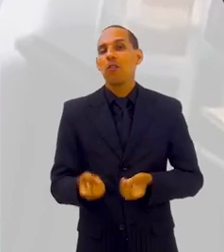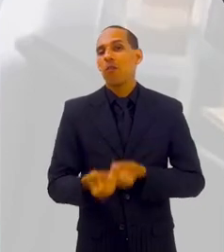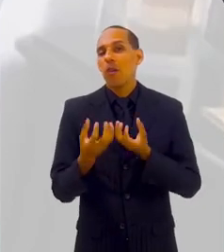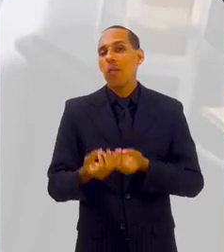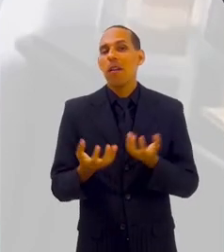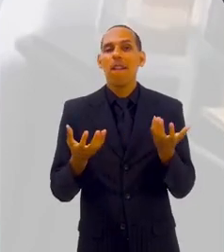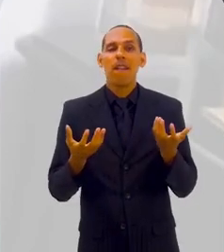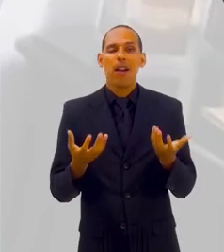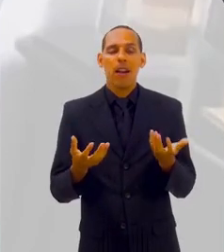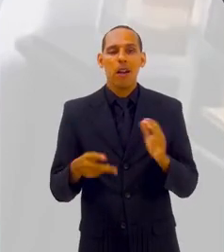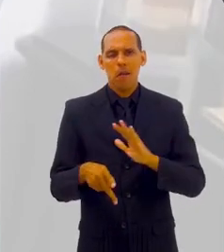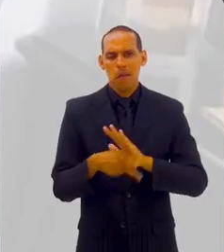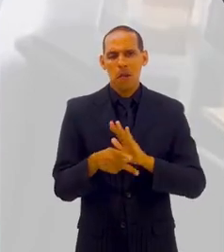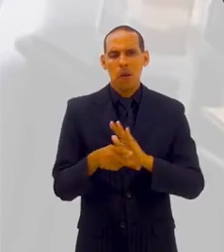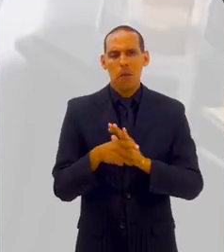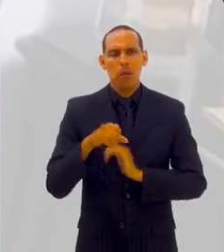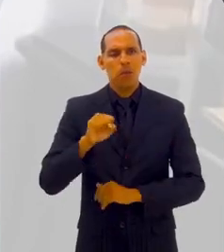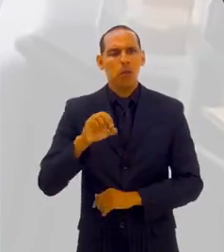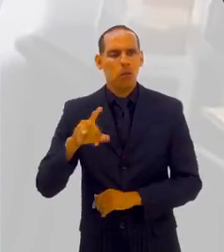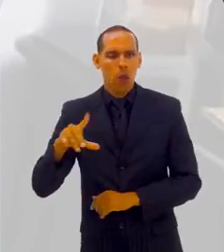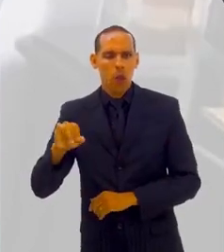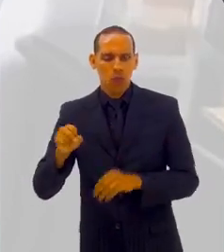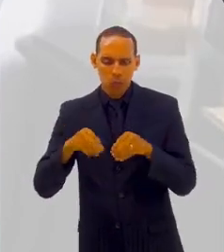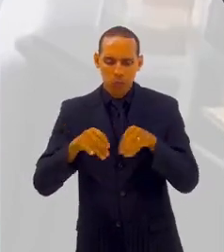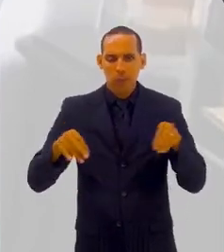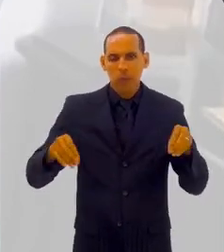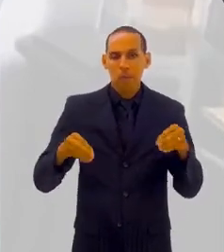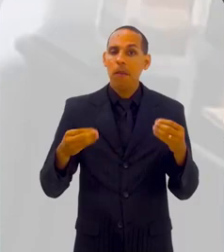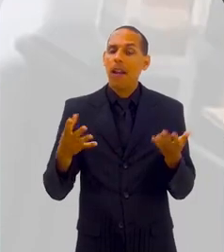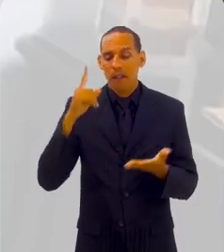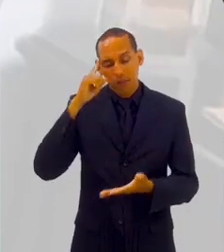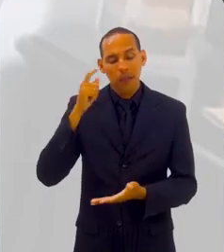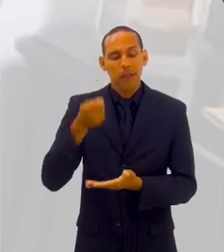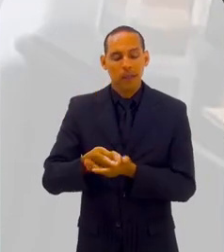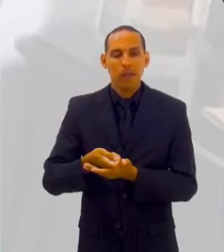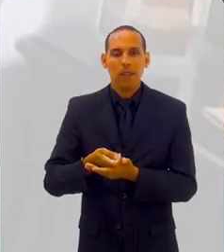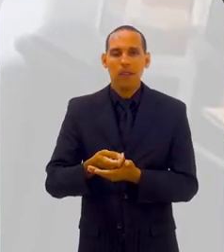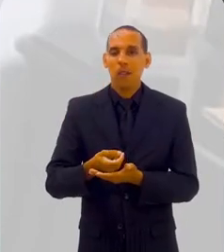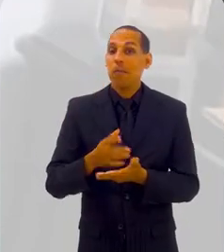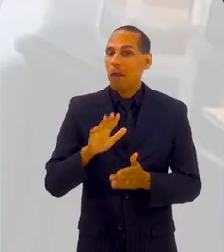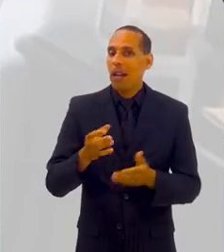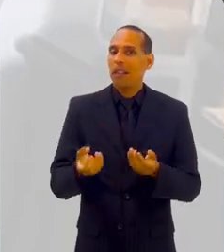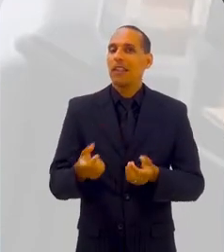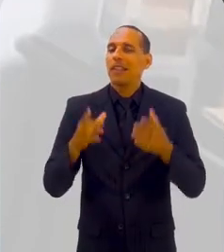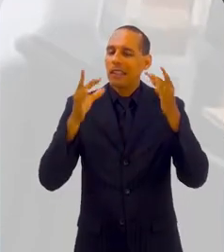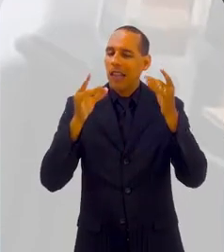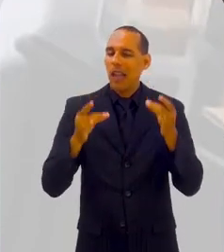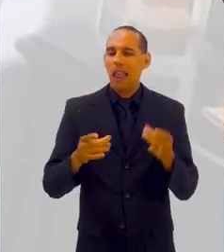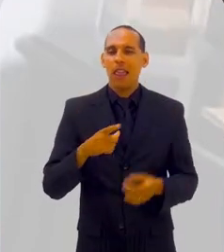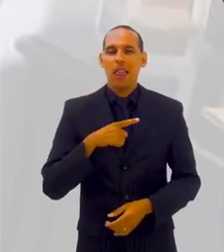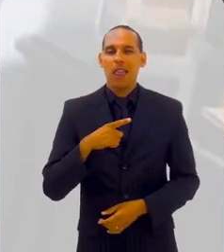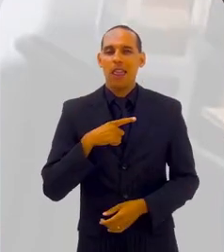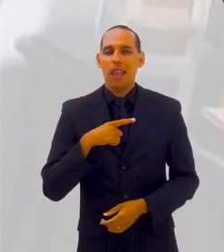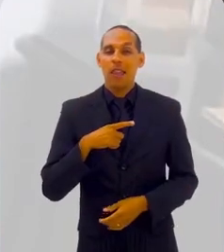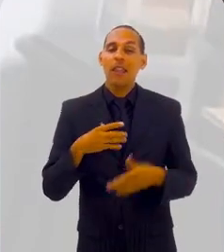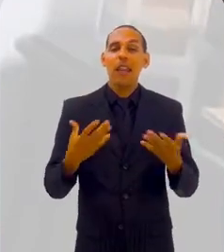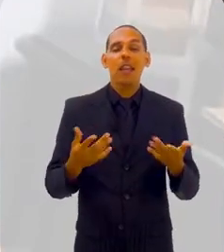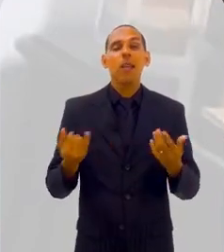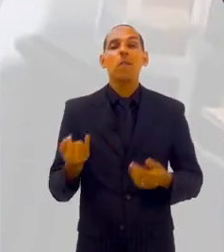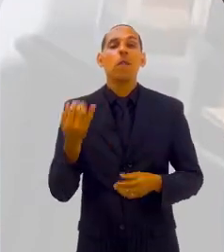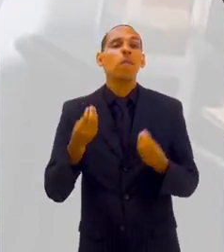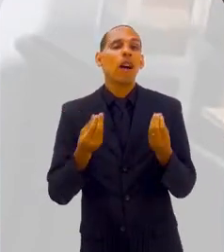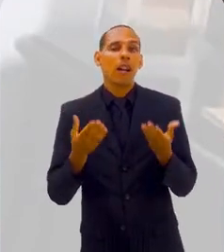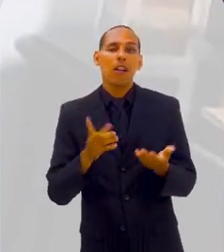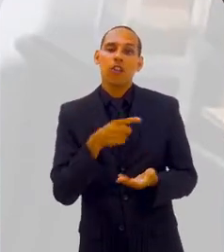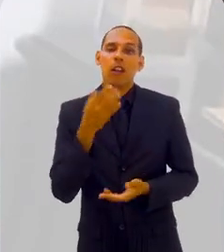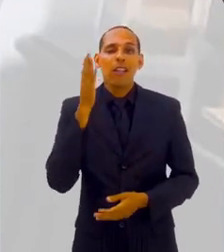ter as informações de solos em escalas mais detalhadas para a tomada de decisão. E isso implica desde onde